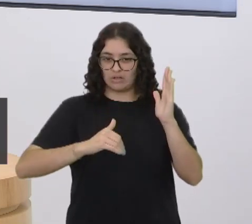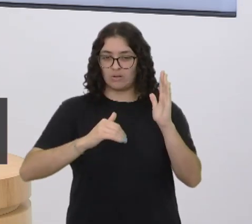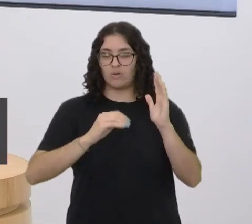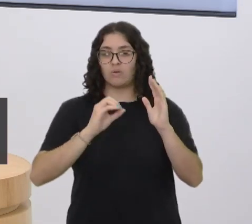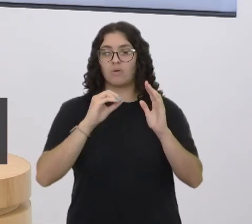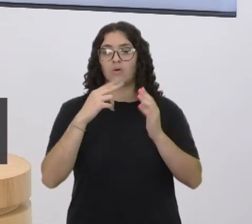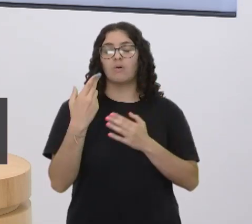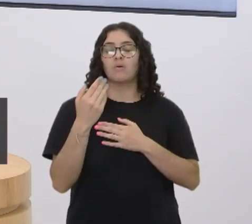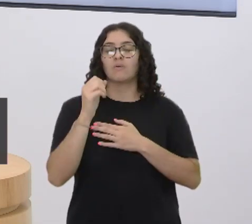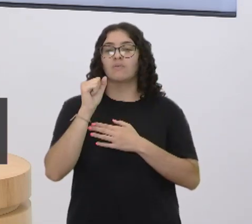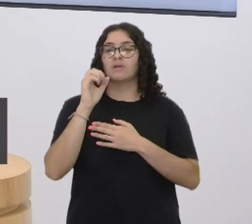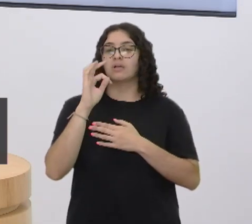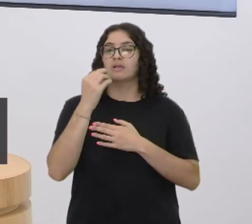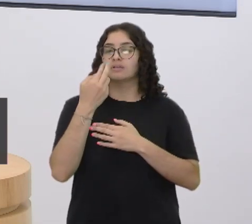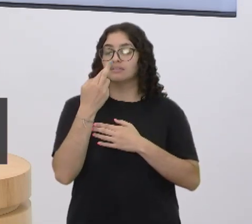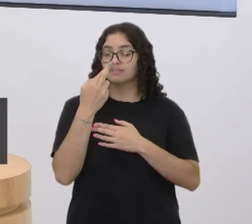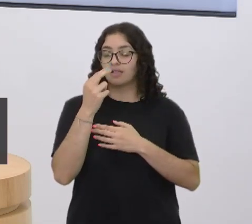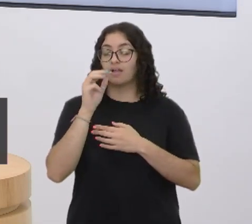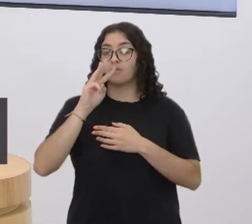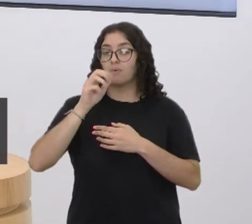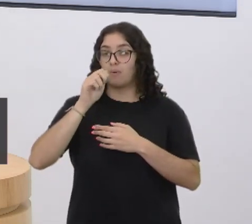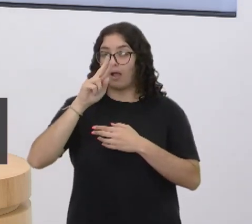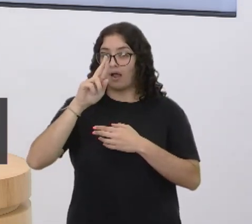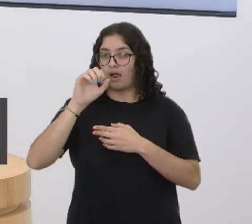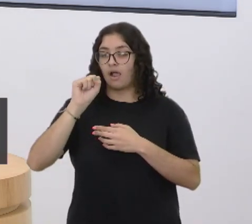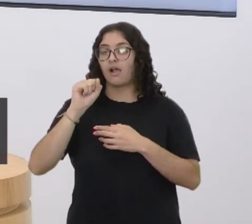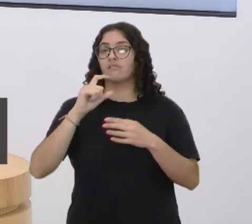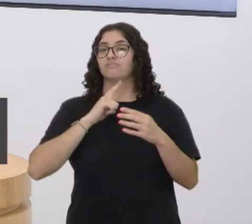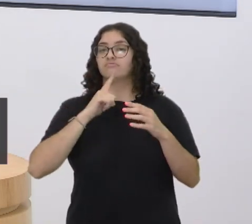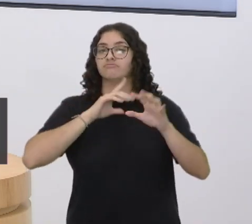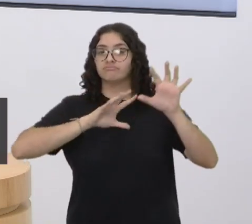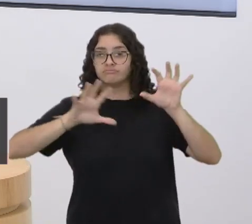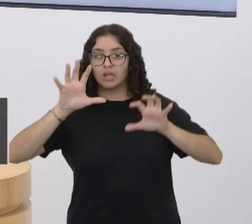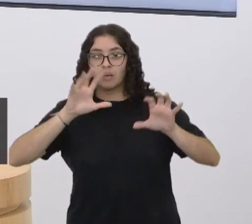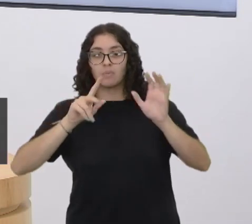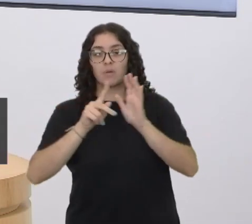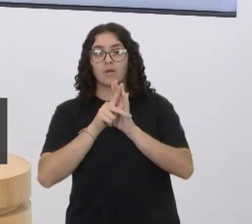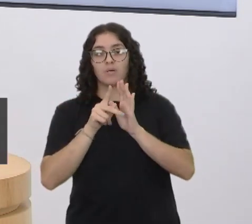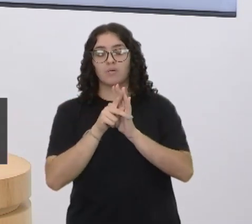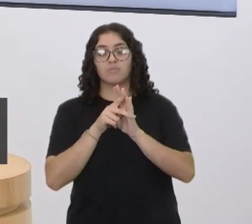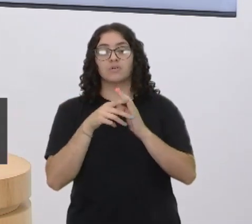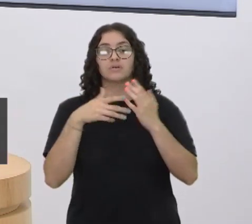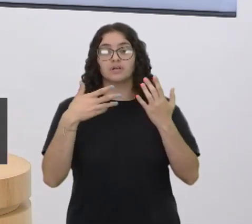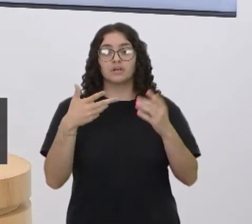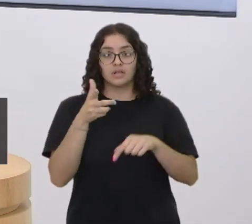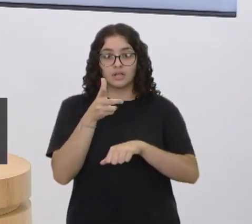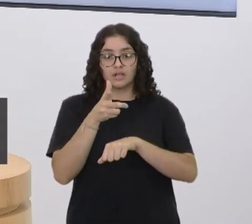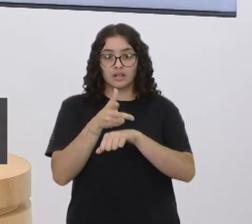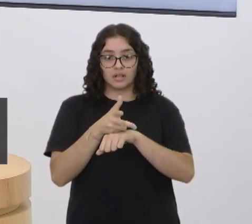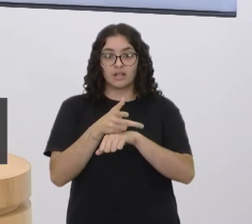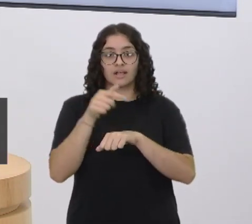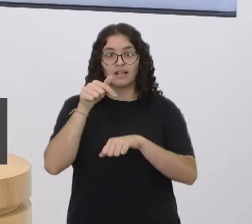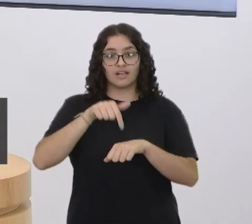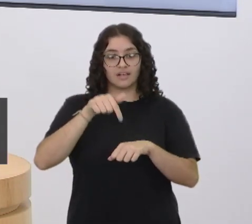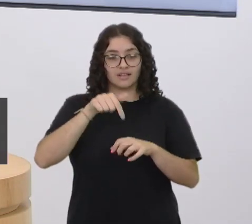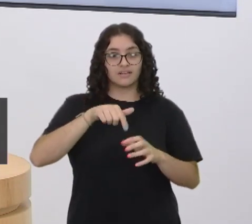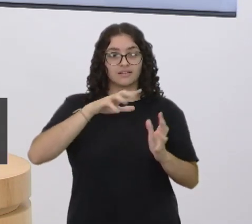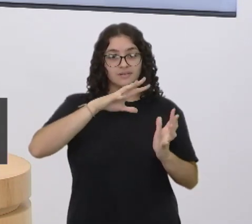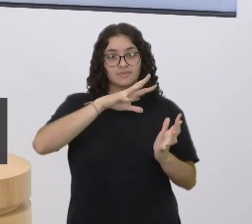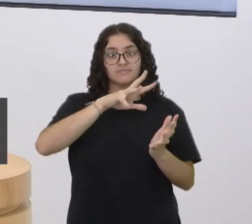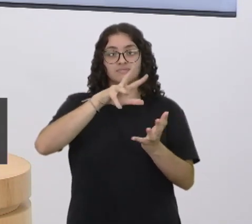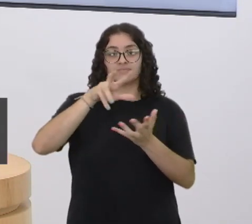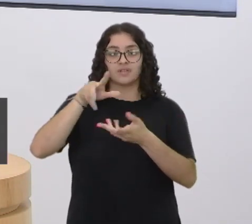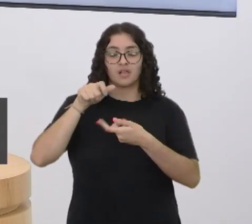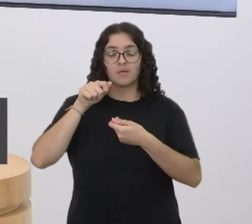a ambientação de Star Wars? Tá? Todos eles, só para deixar claro, foram gravados aqui na Terra, tá? E muitos deles